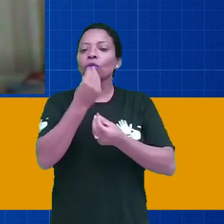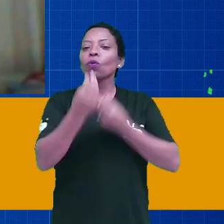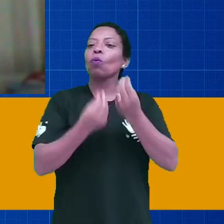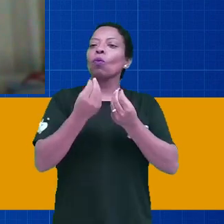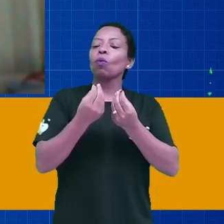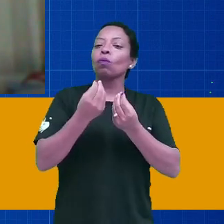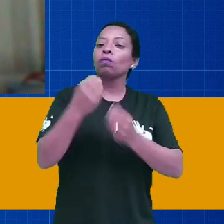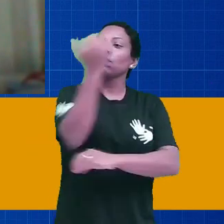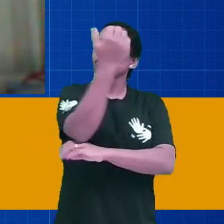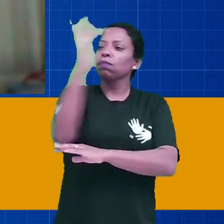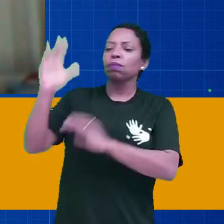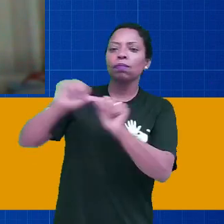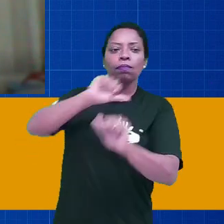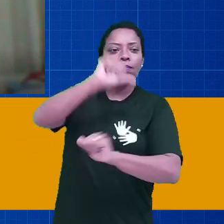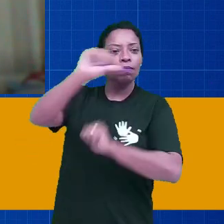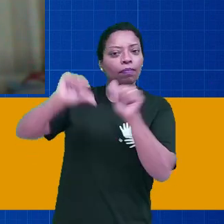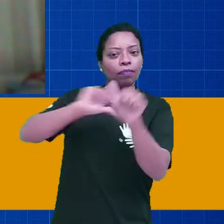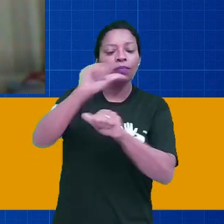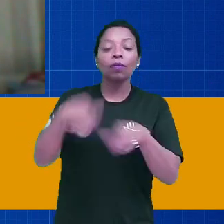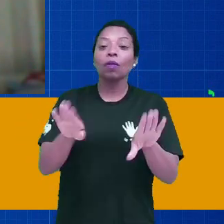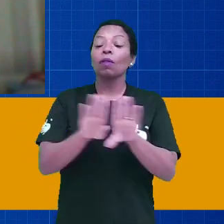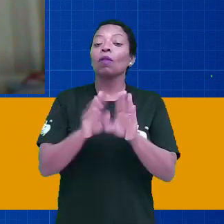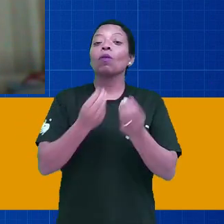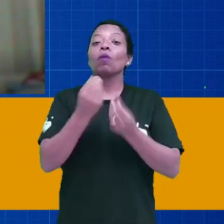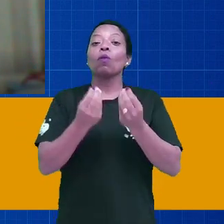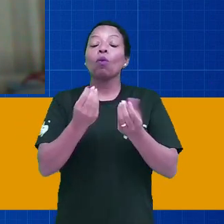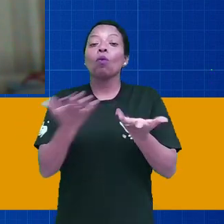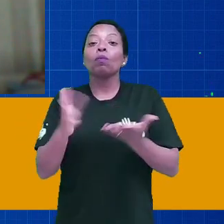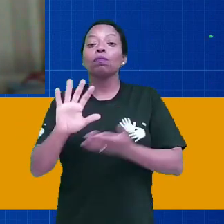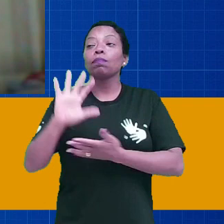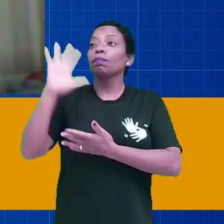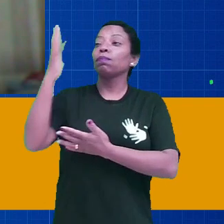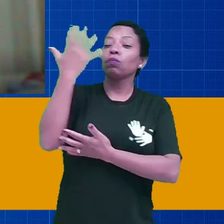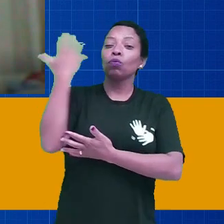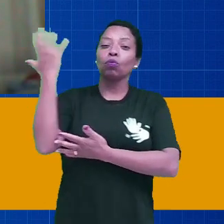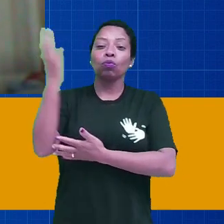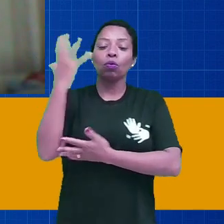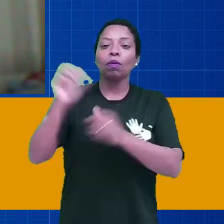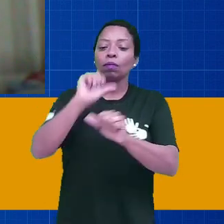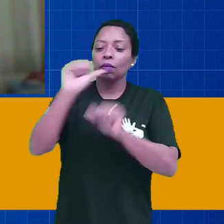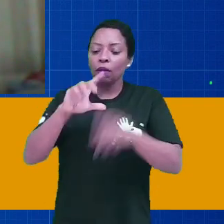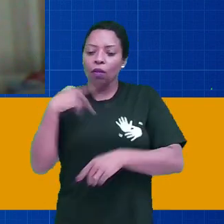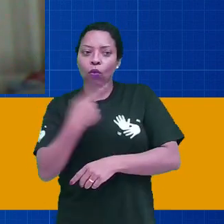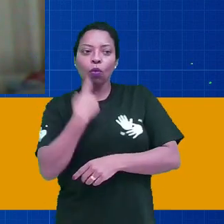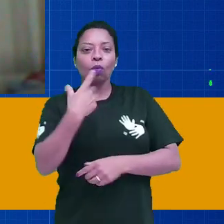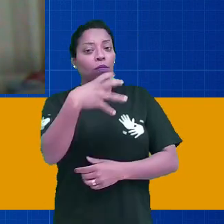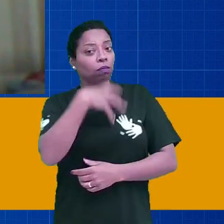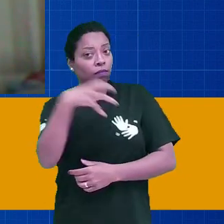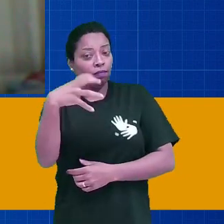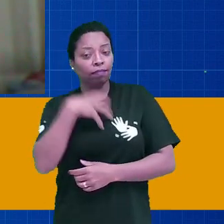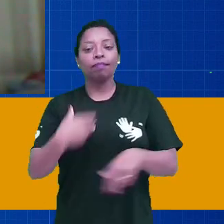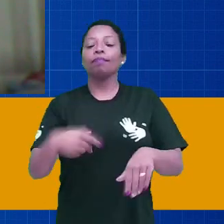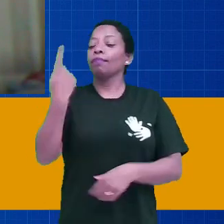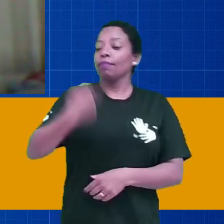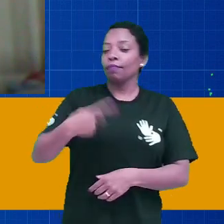das alterações climáticas, sobre a questão das mudanças climáticas que nós muitas vezes sentimos, né, em Araucária e